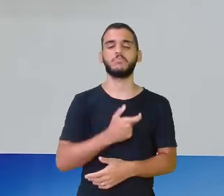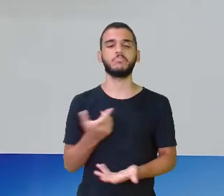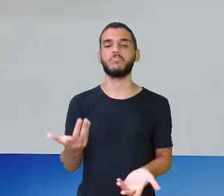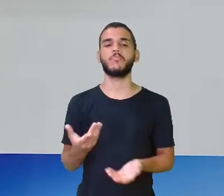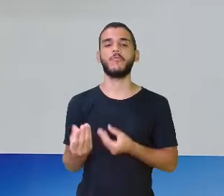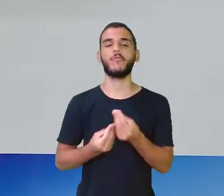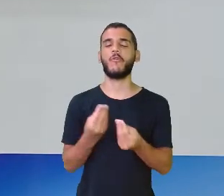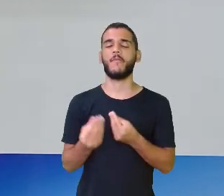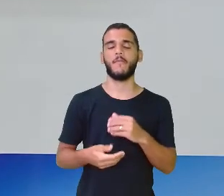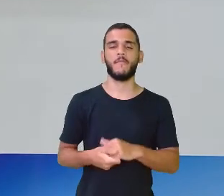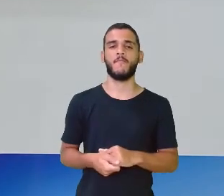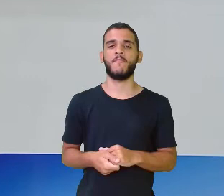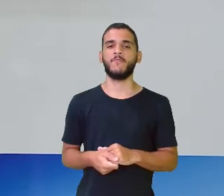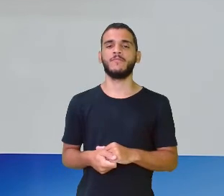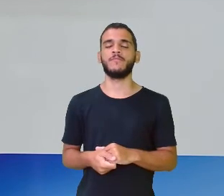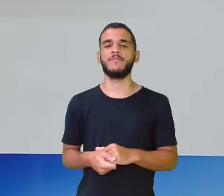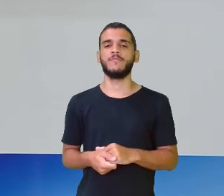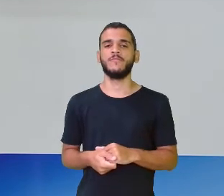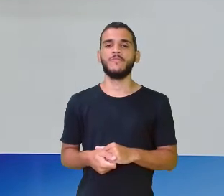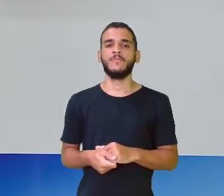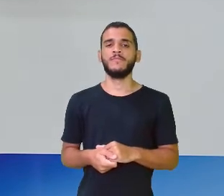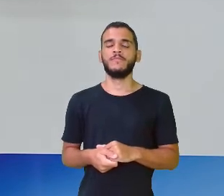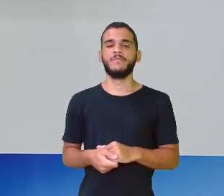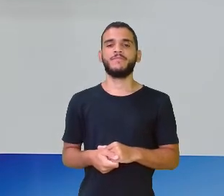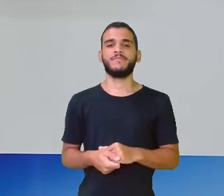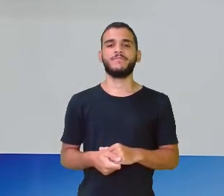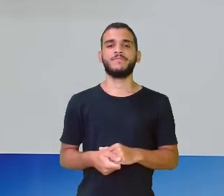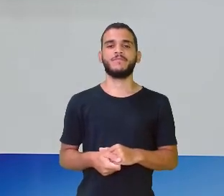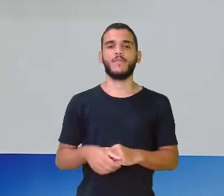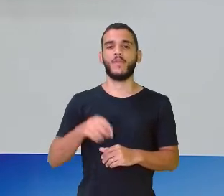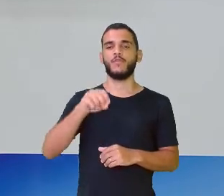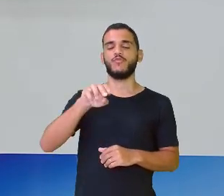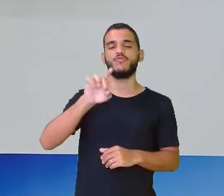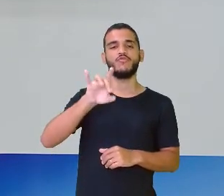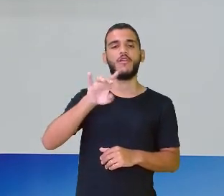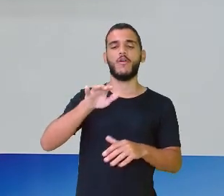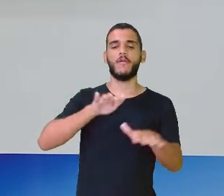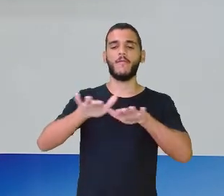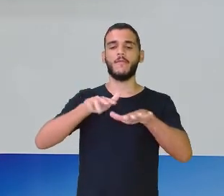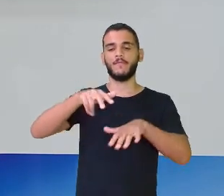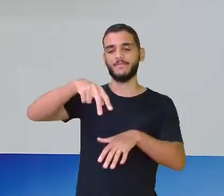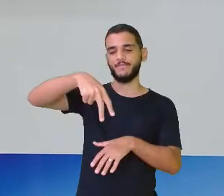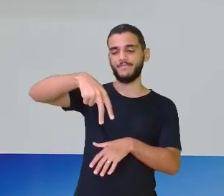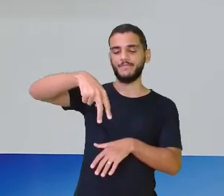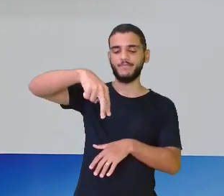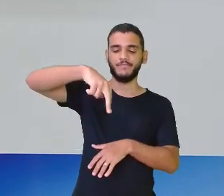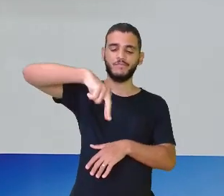como se eu estivesse dando um quarto de volta, é como se eu tivesse feito isso daqui, ó.